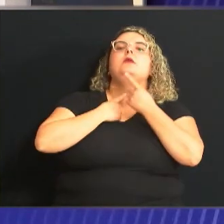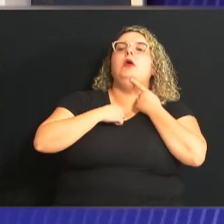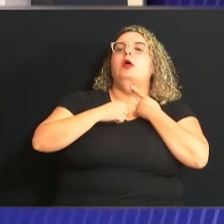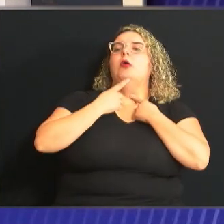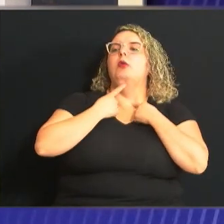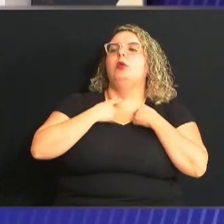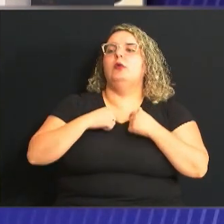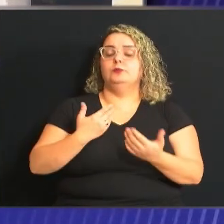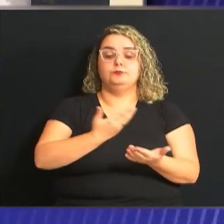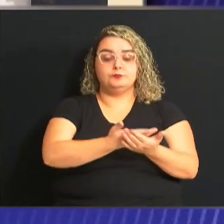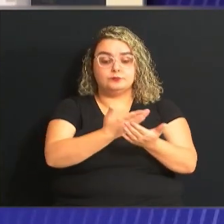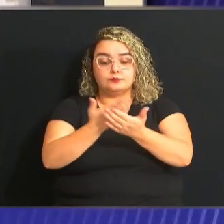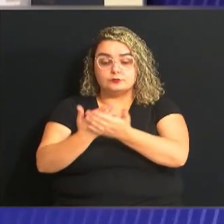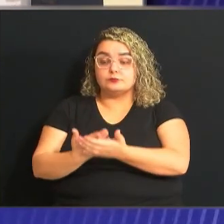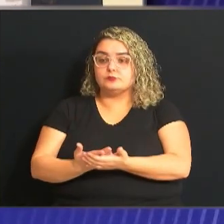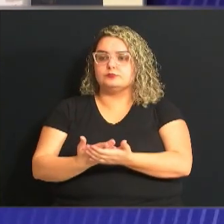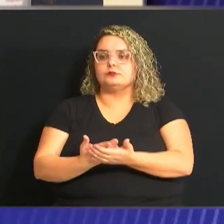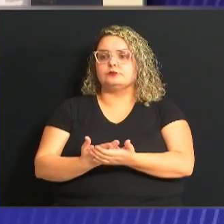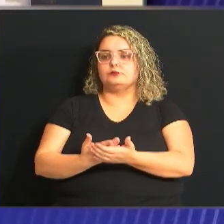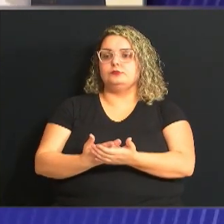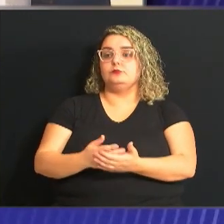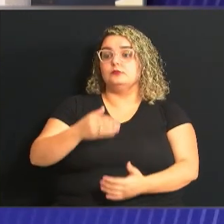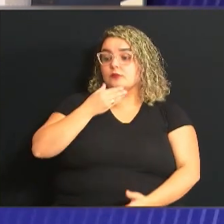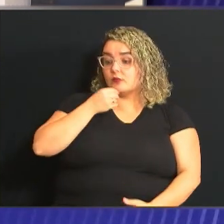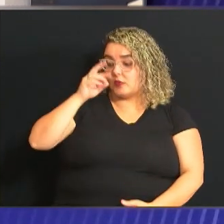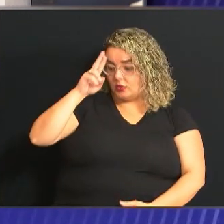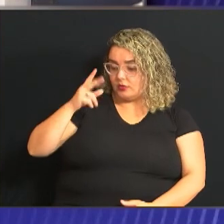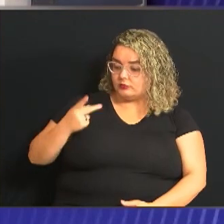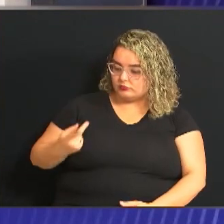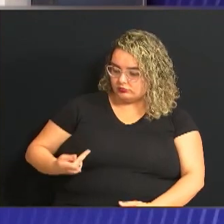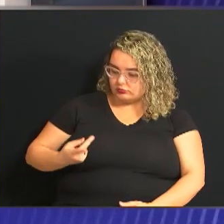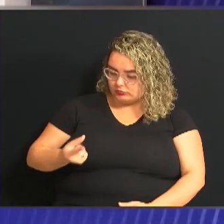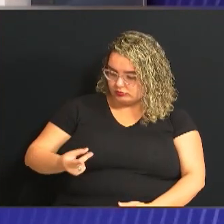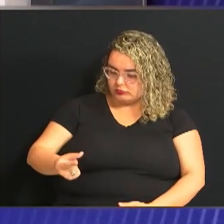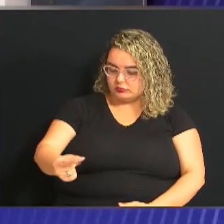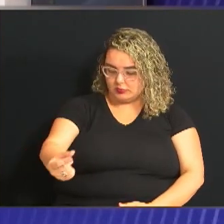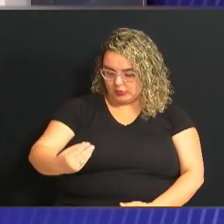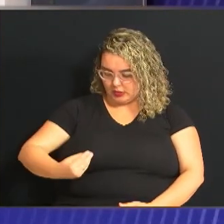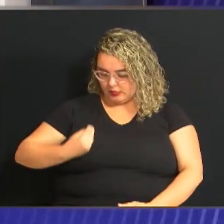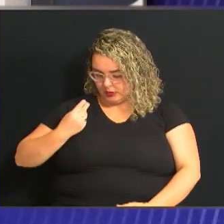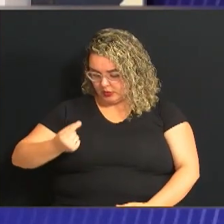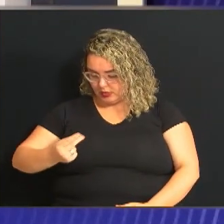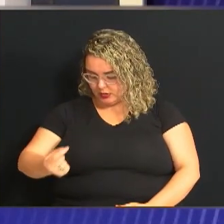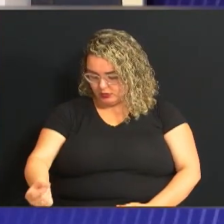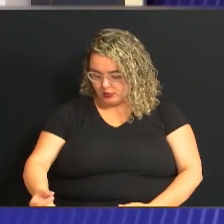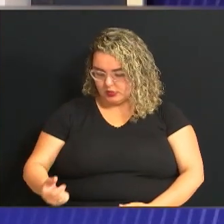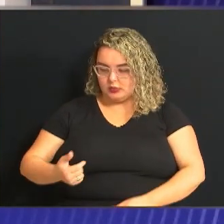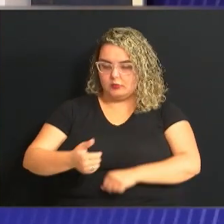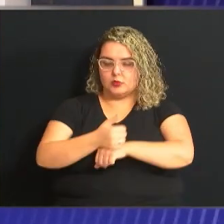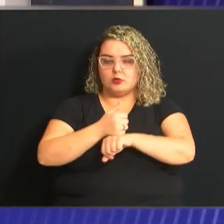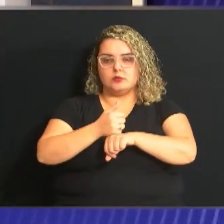para agendamento prévio de visitas religiosas e, em caso de visitas emergenciais, qual o procedimento. Ele